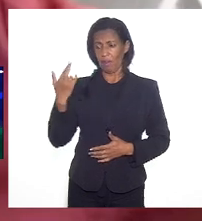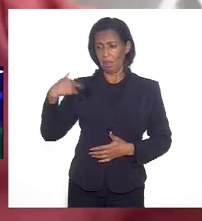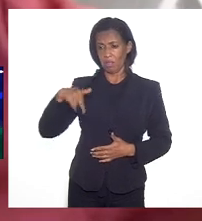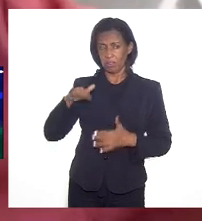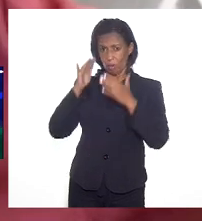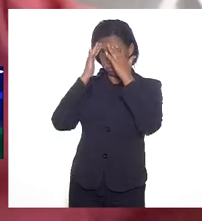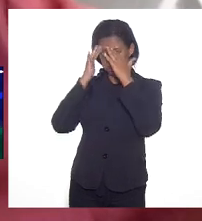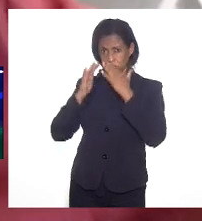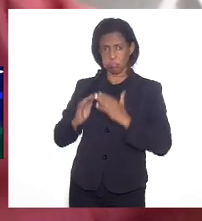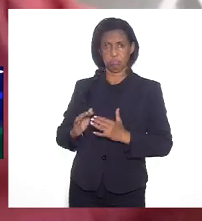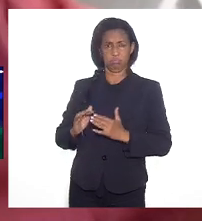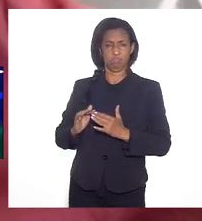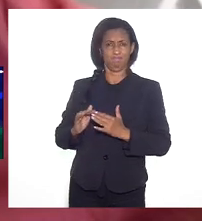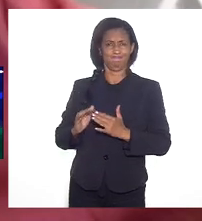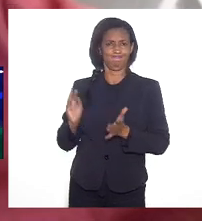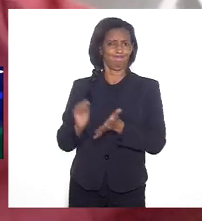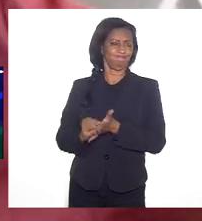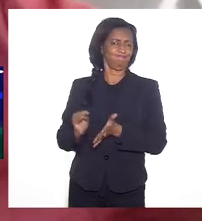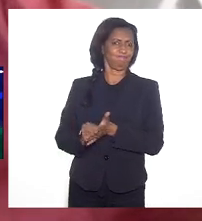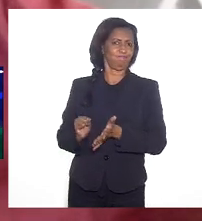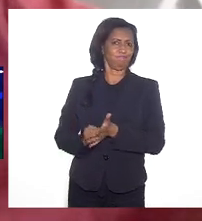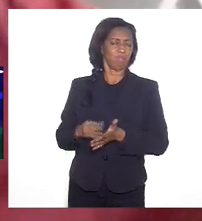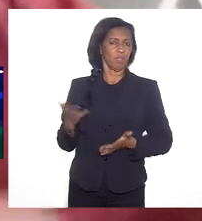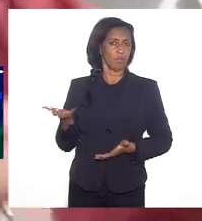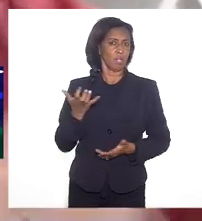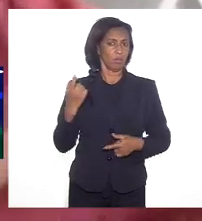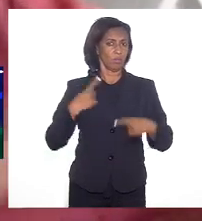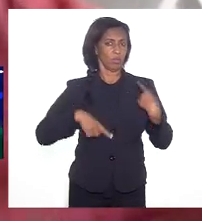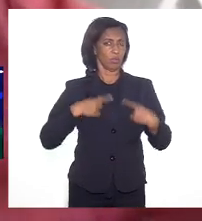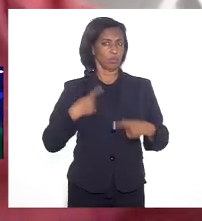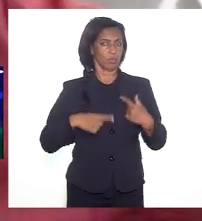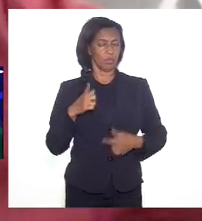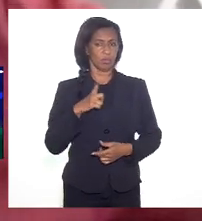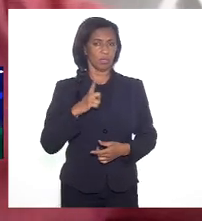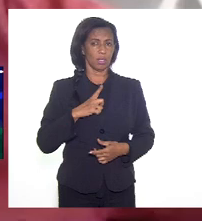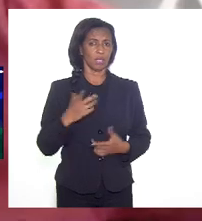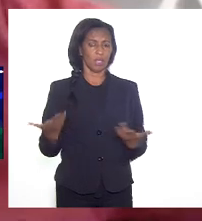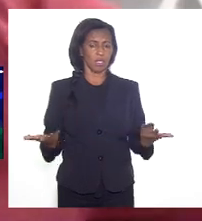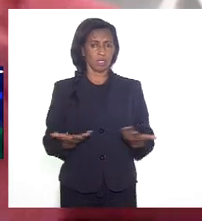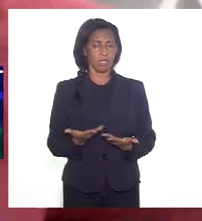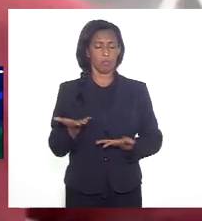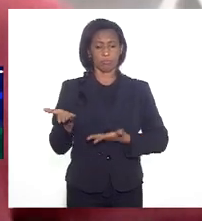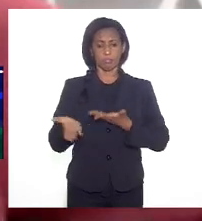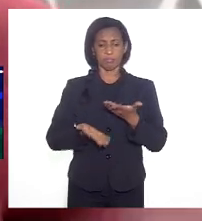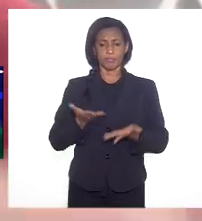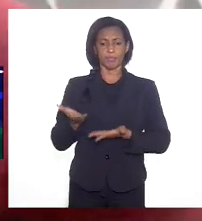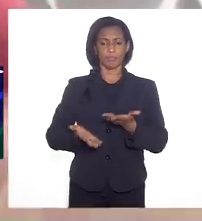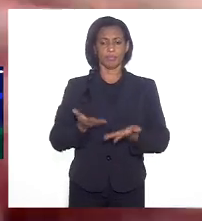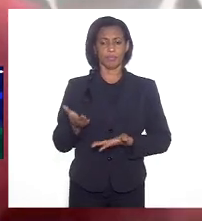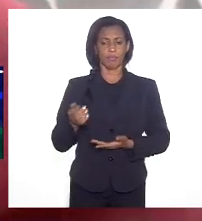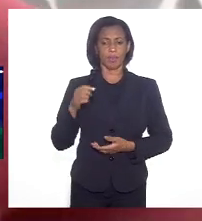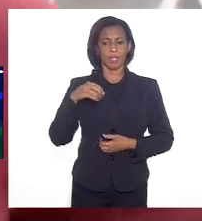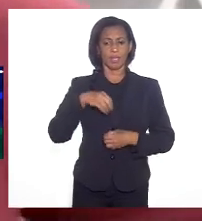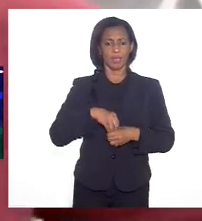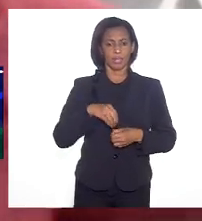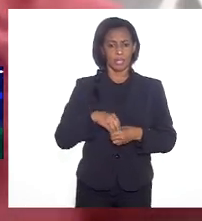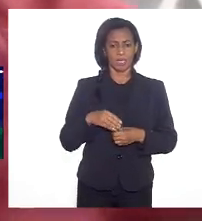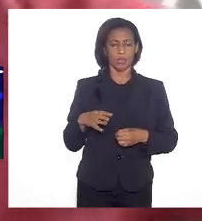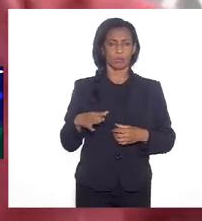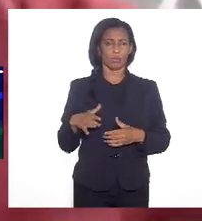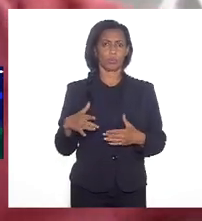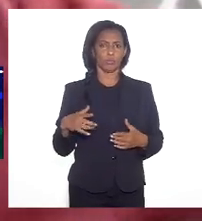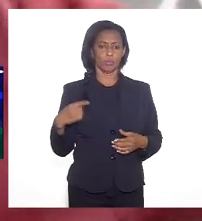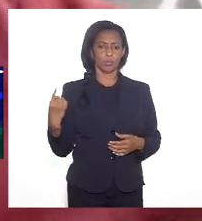religiosa eu quero trazer aqui hoje uma discussão que temos tem sido tratada no âmbito da nossa